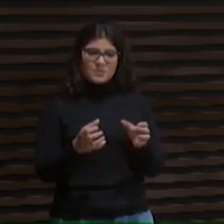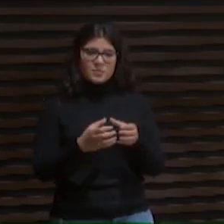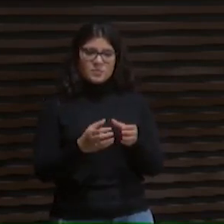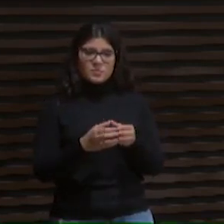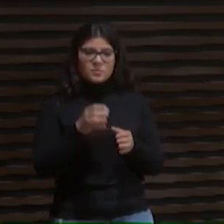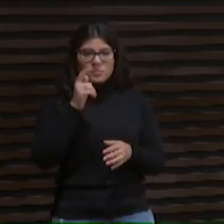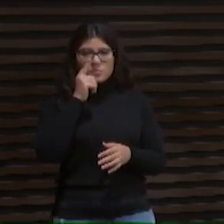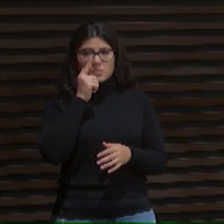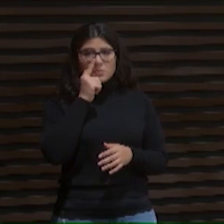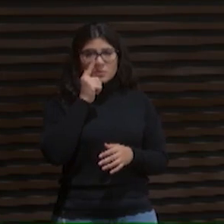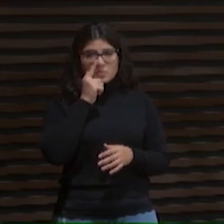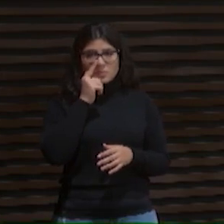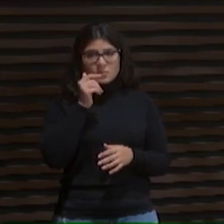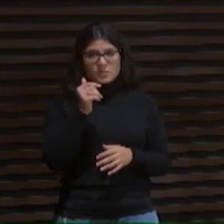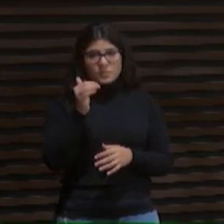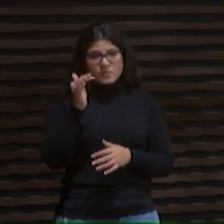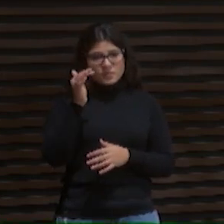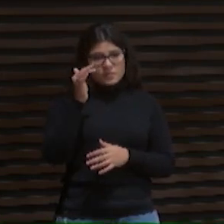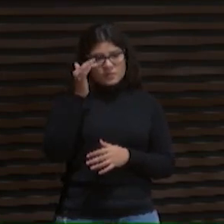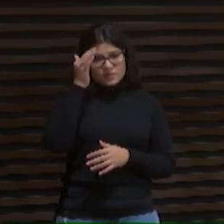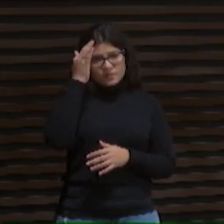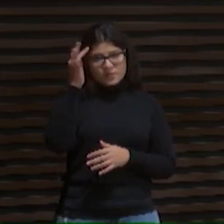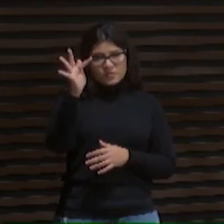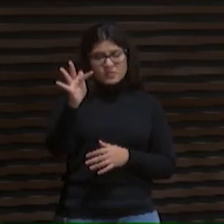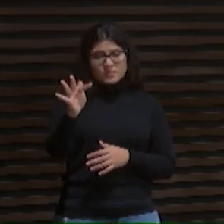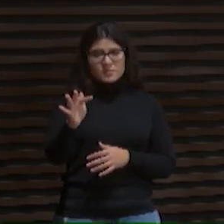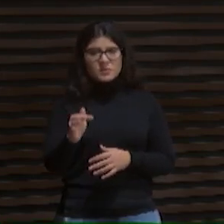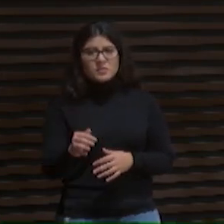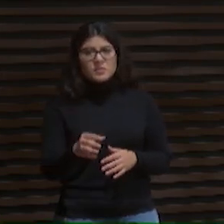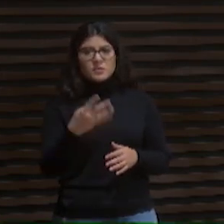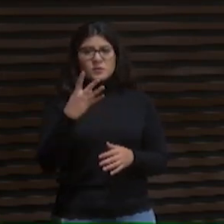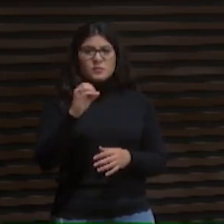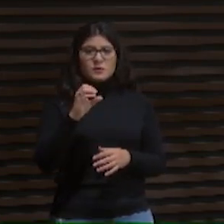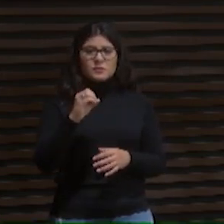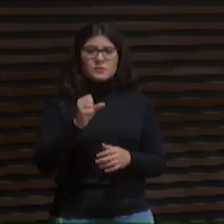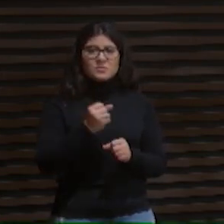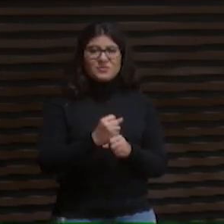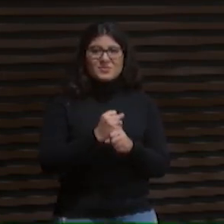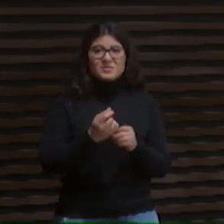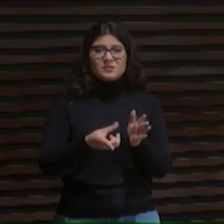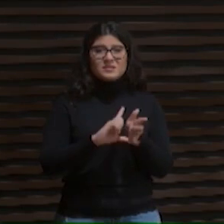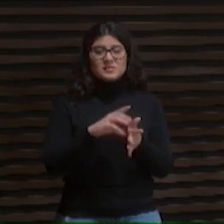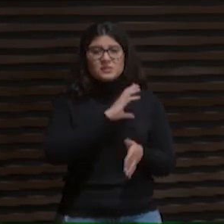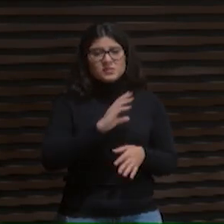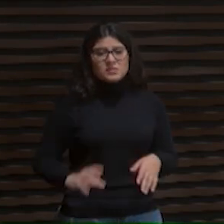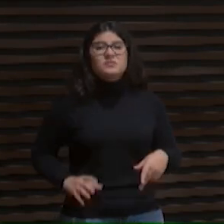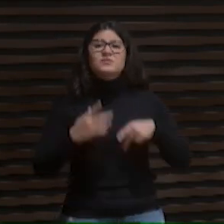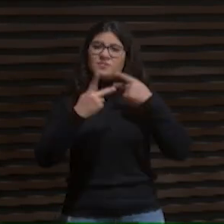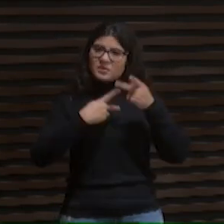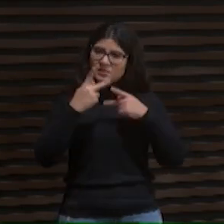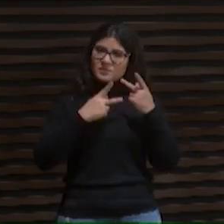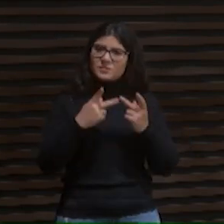naquele contexto filosófico, ou seja, já 400 anos antes de Cristo, narrava que realmente a vida